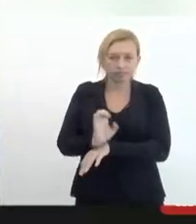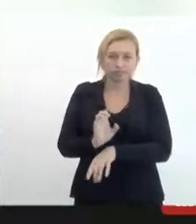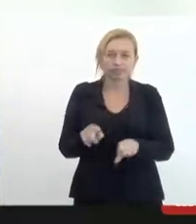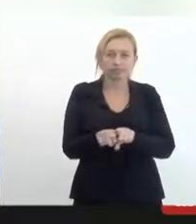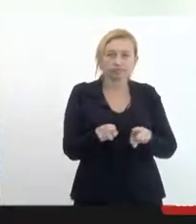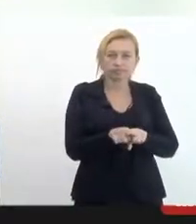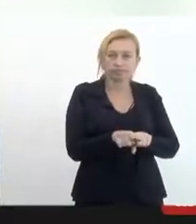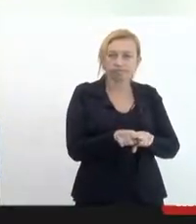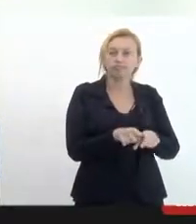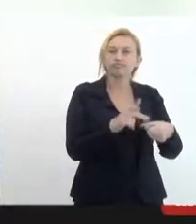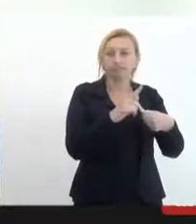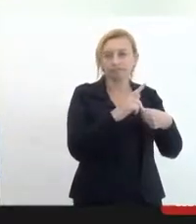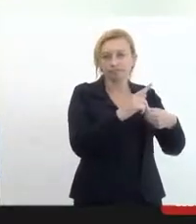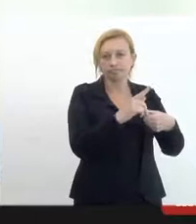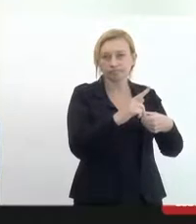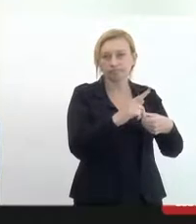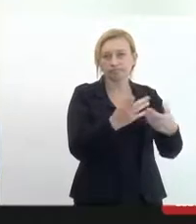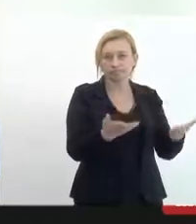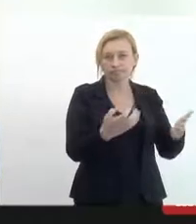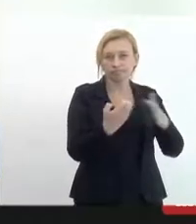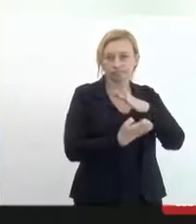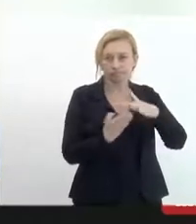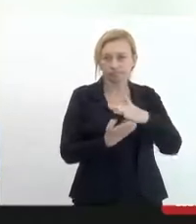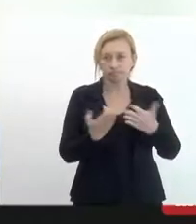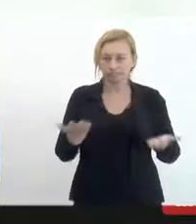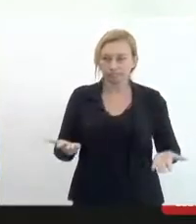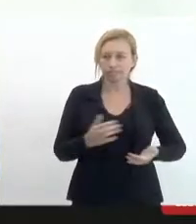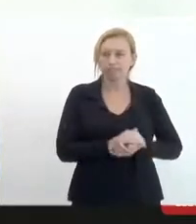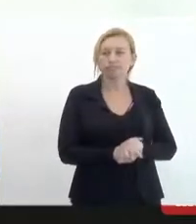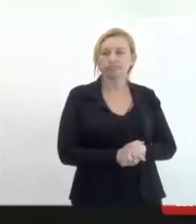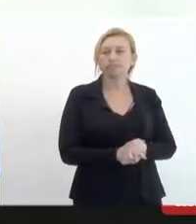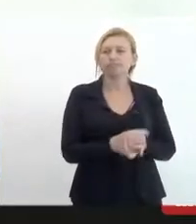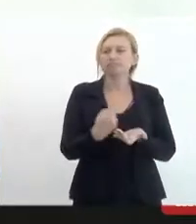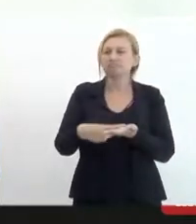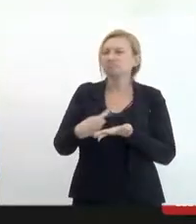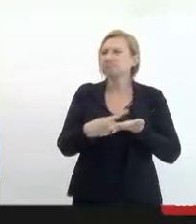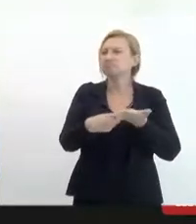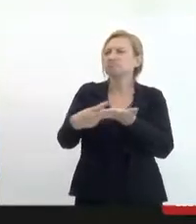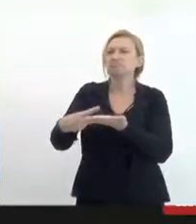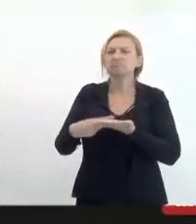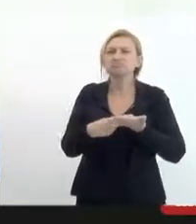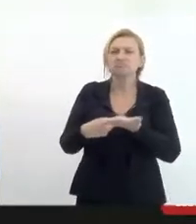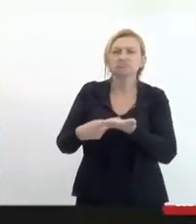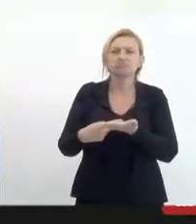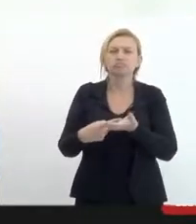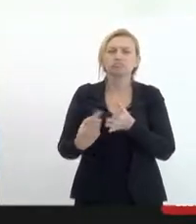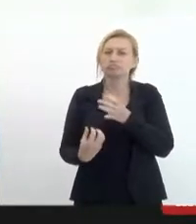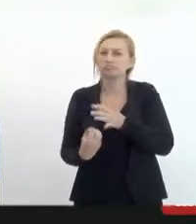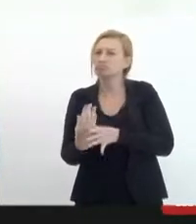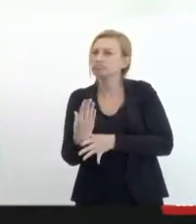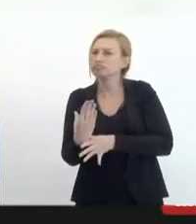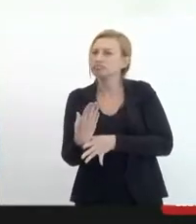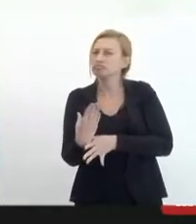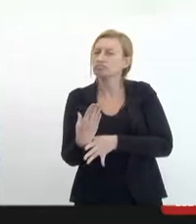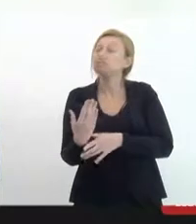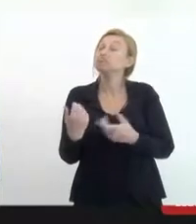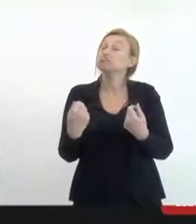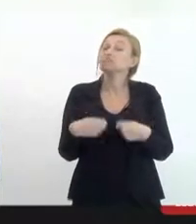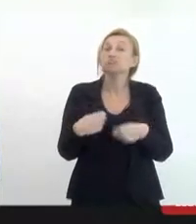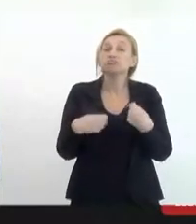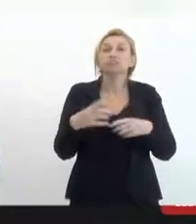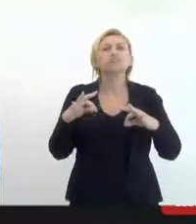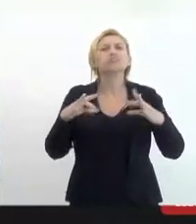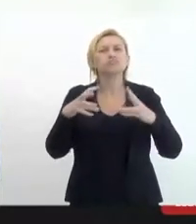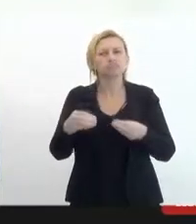para as concessionárias. Porque acordos, quando são feitos, é preciso que